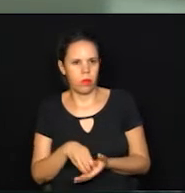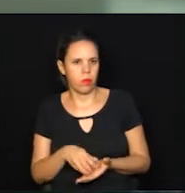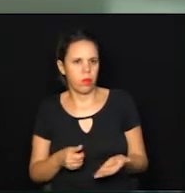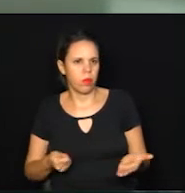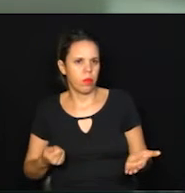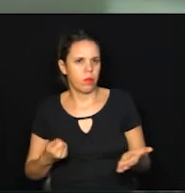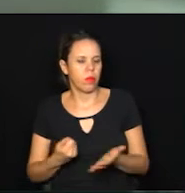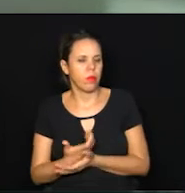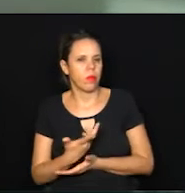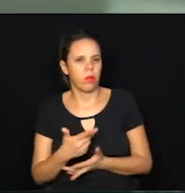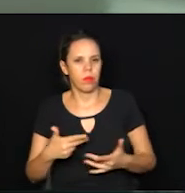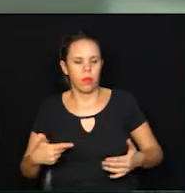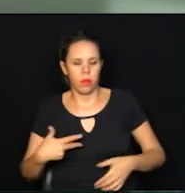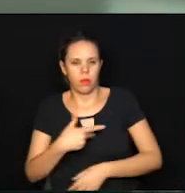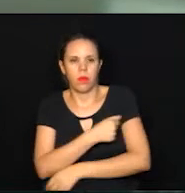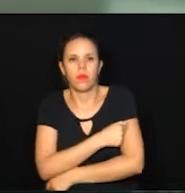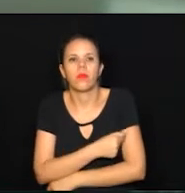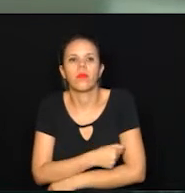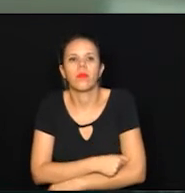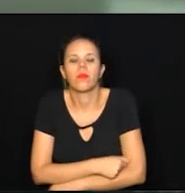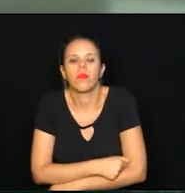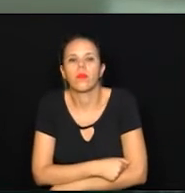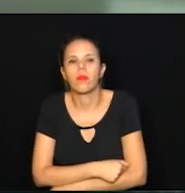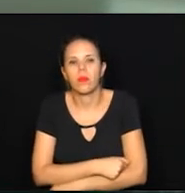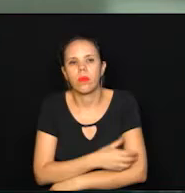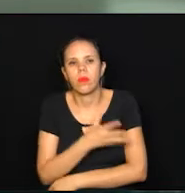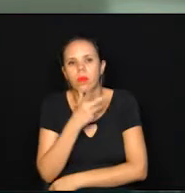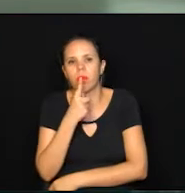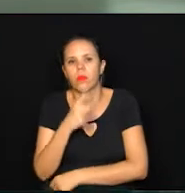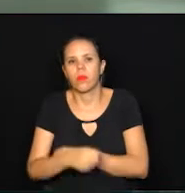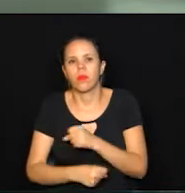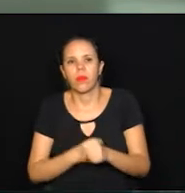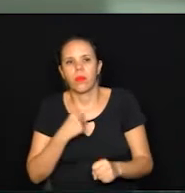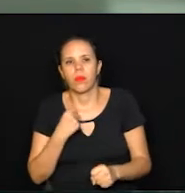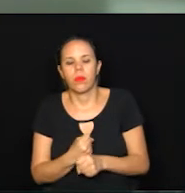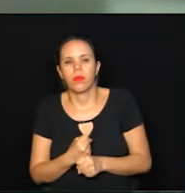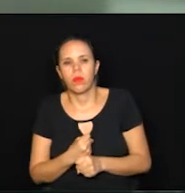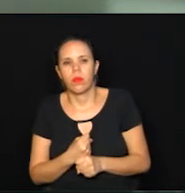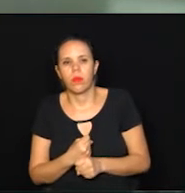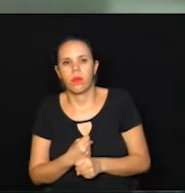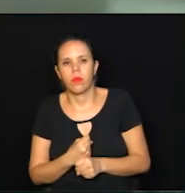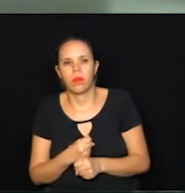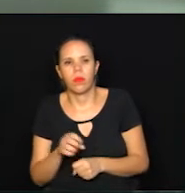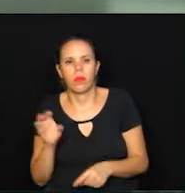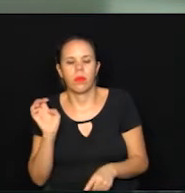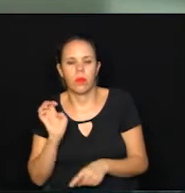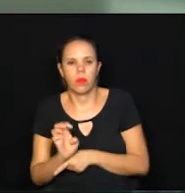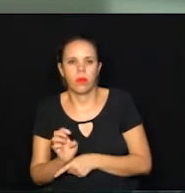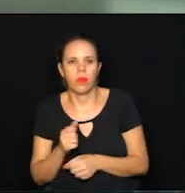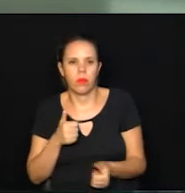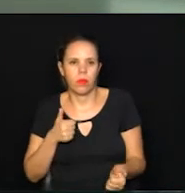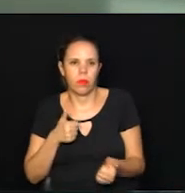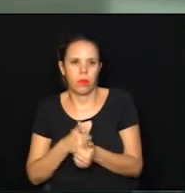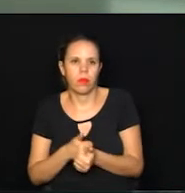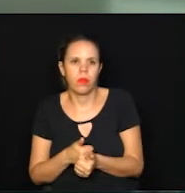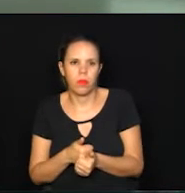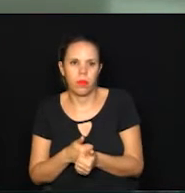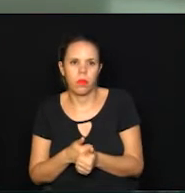compra coletiva de vacinas. Então demorou 1 ano para que os estados se